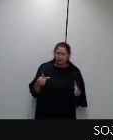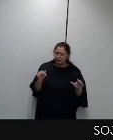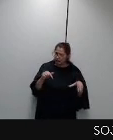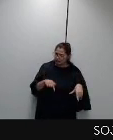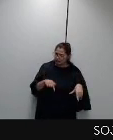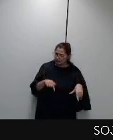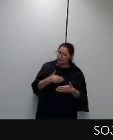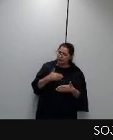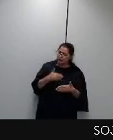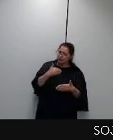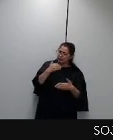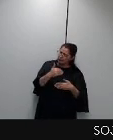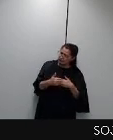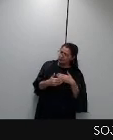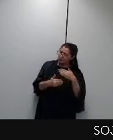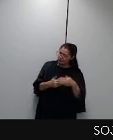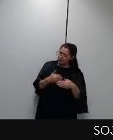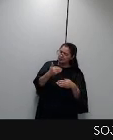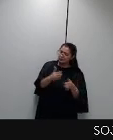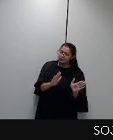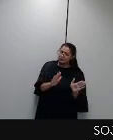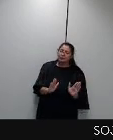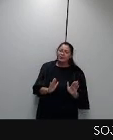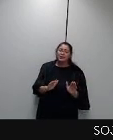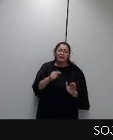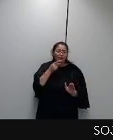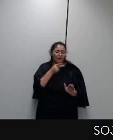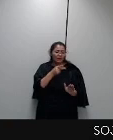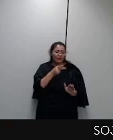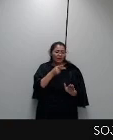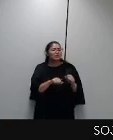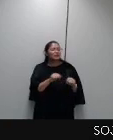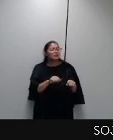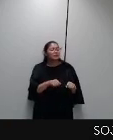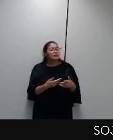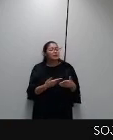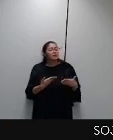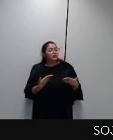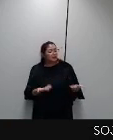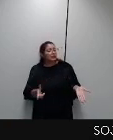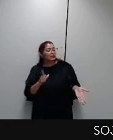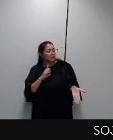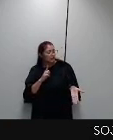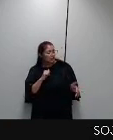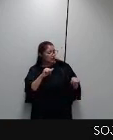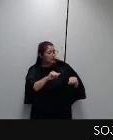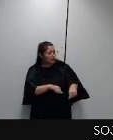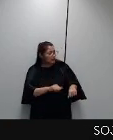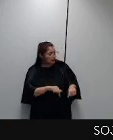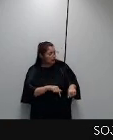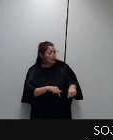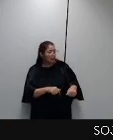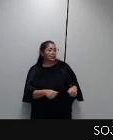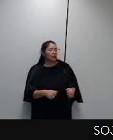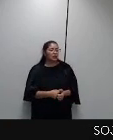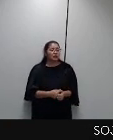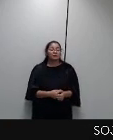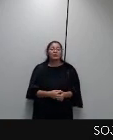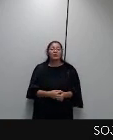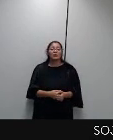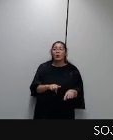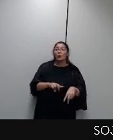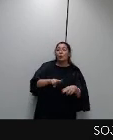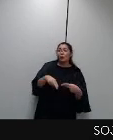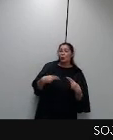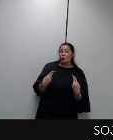você nem sabem assinalou então aqui eu trouxe a gente mantém esse procedimento de aplicação acesso em questões com essa é isso